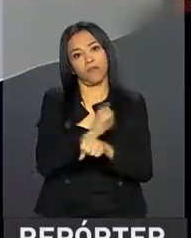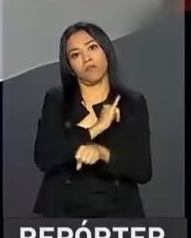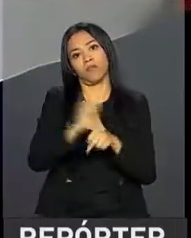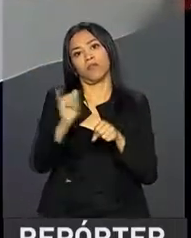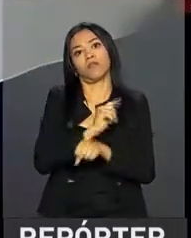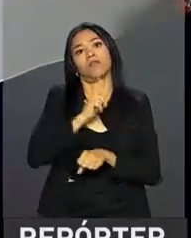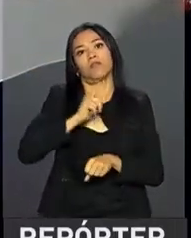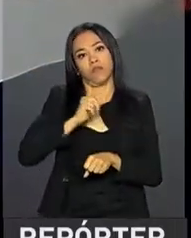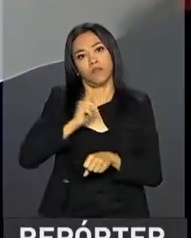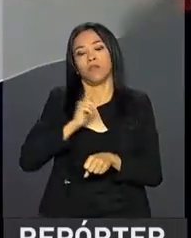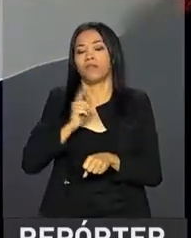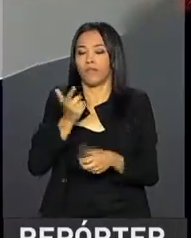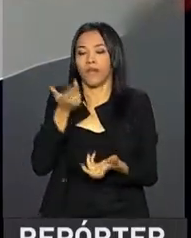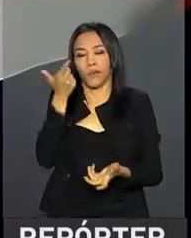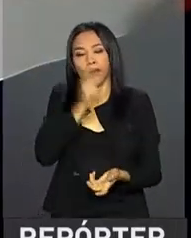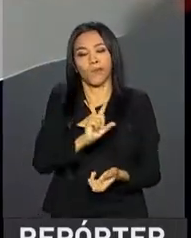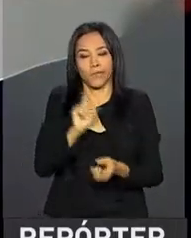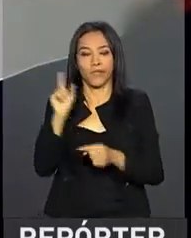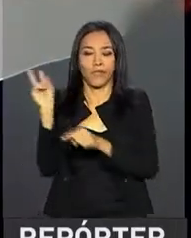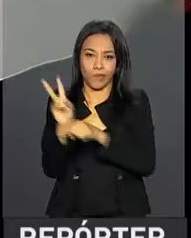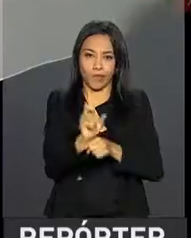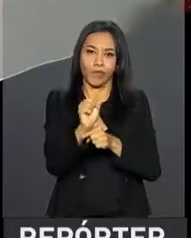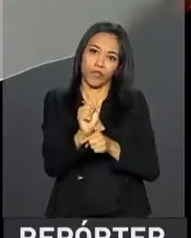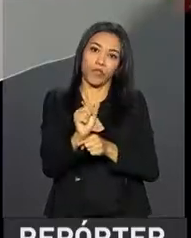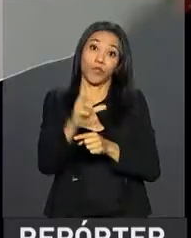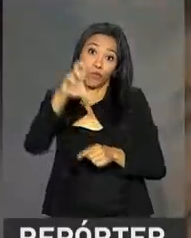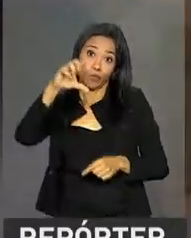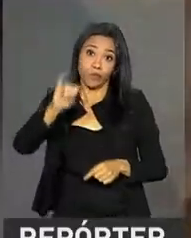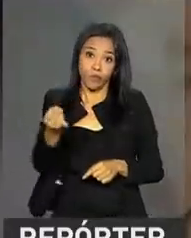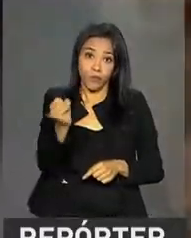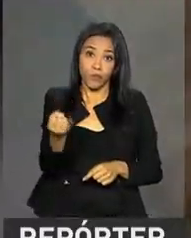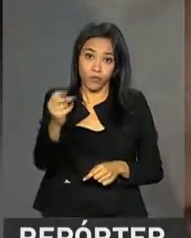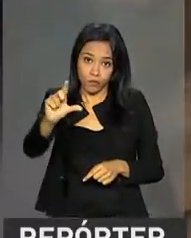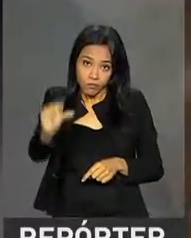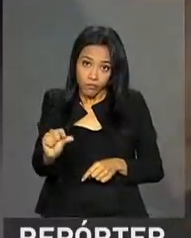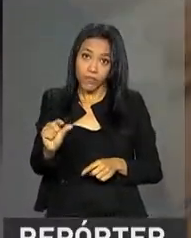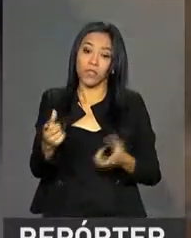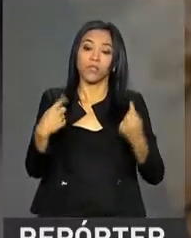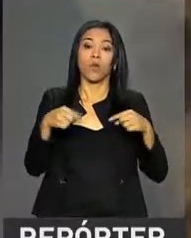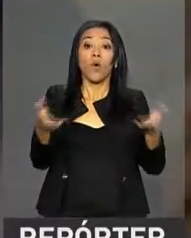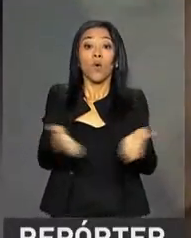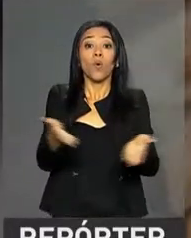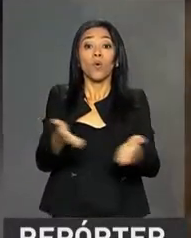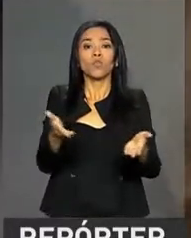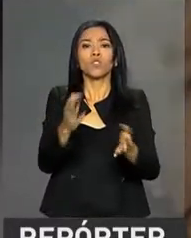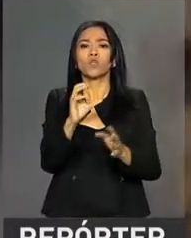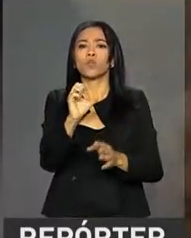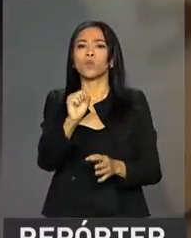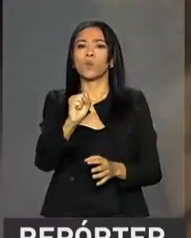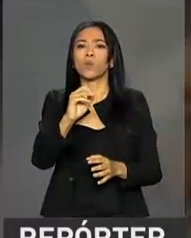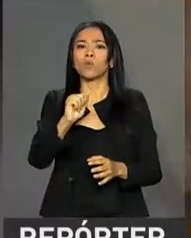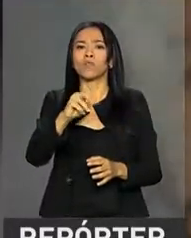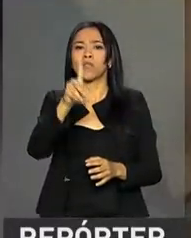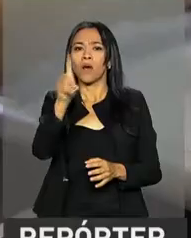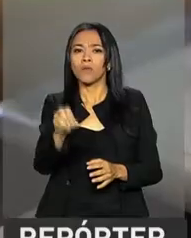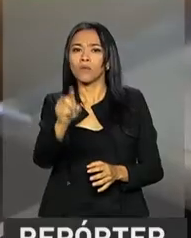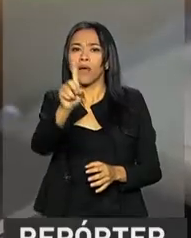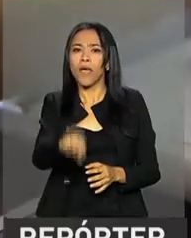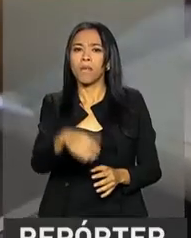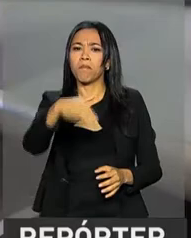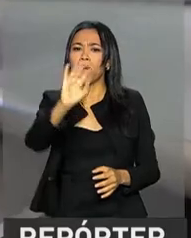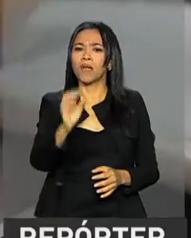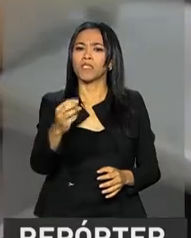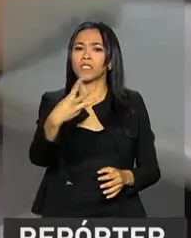tem de financiamento então com juros baixos o saldo atual de empréstimos consignados hoje é de mais de